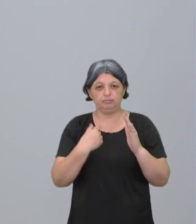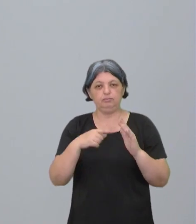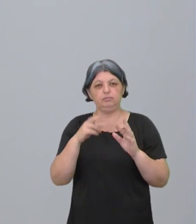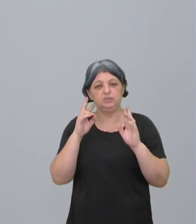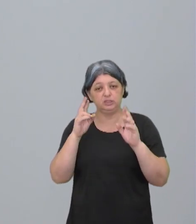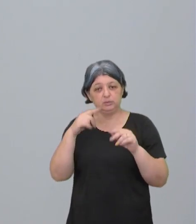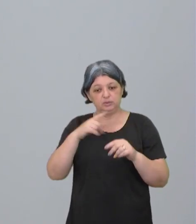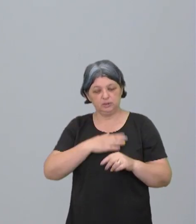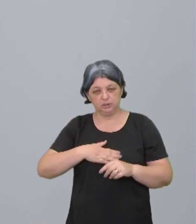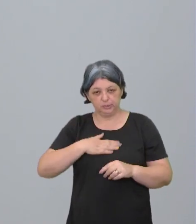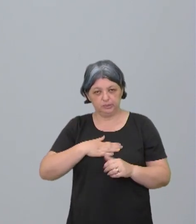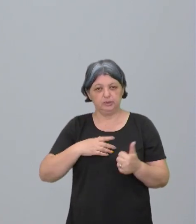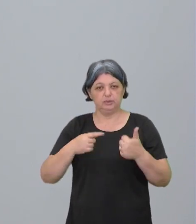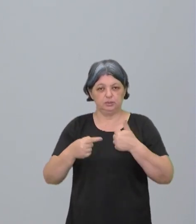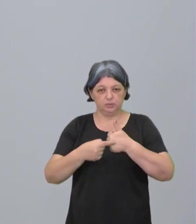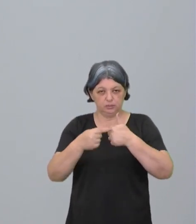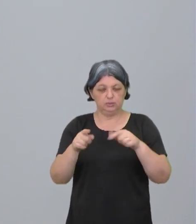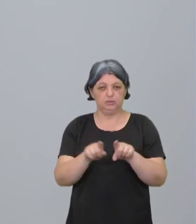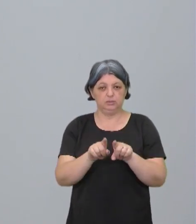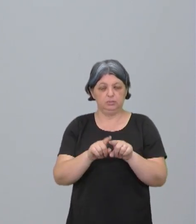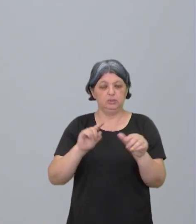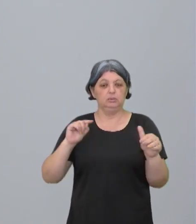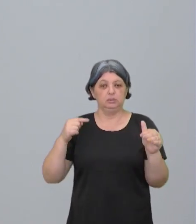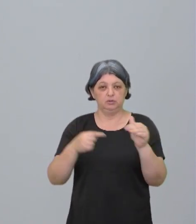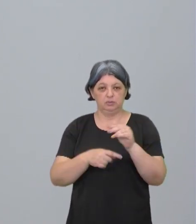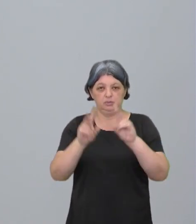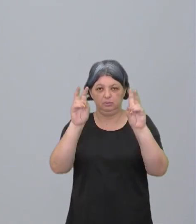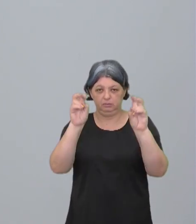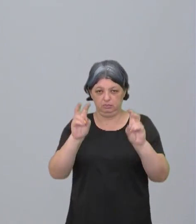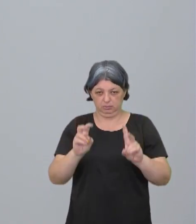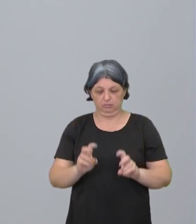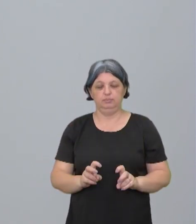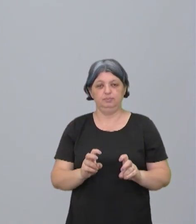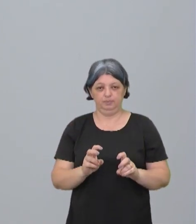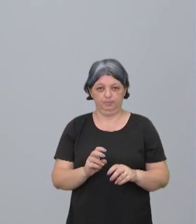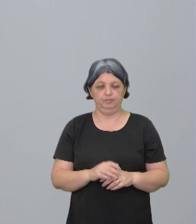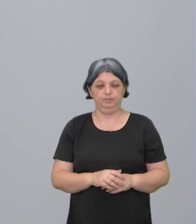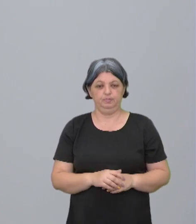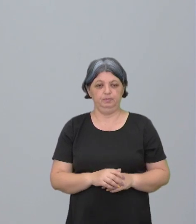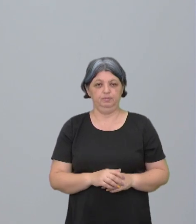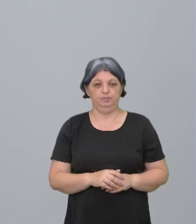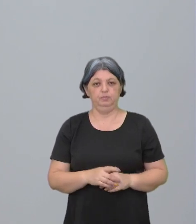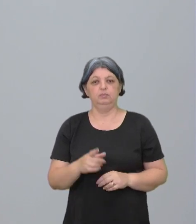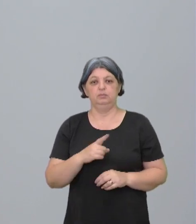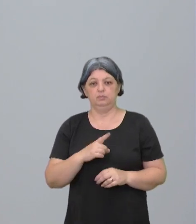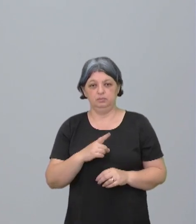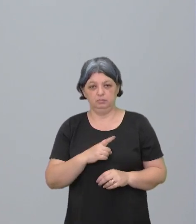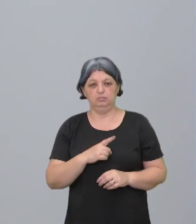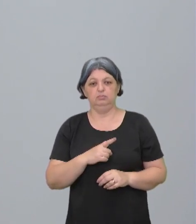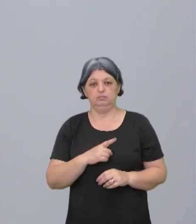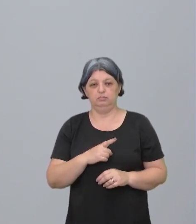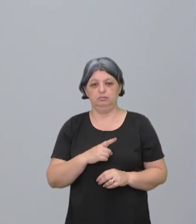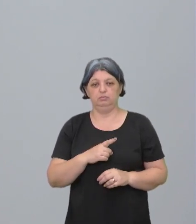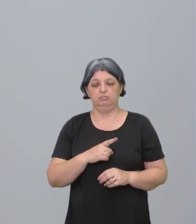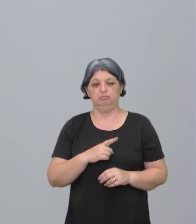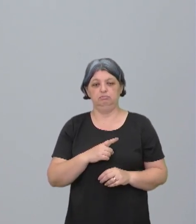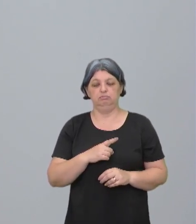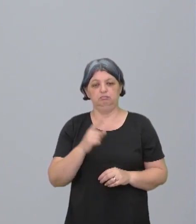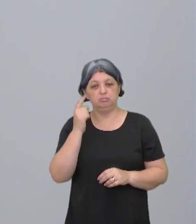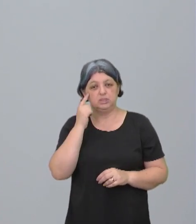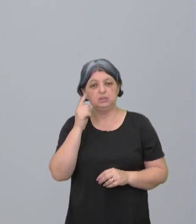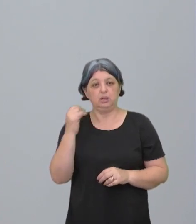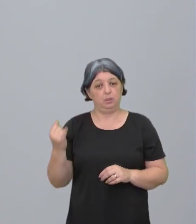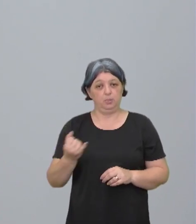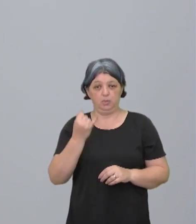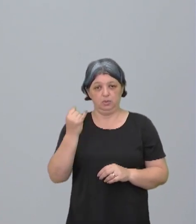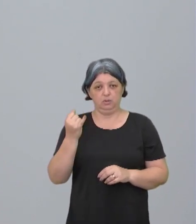curtido, tenham gostado e que o aprofundamento e cada um dos componentes aí tenha feito muito sentido no projeto de vida de